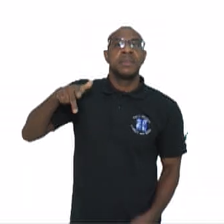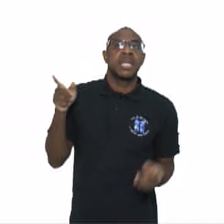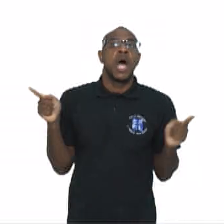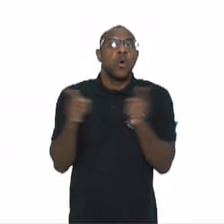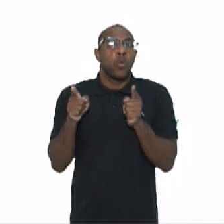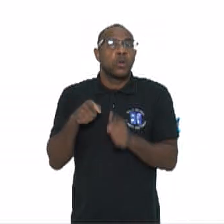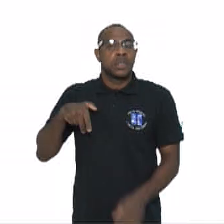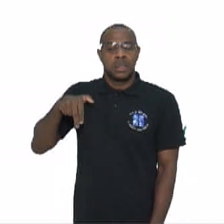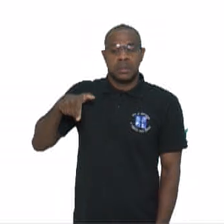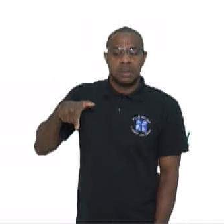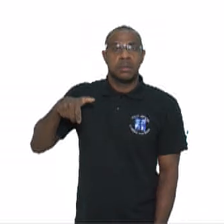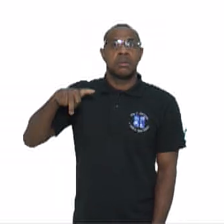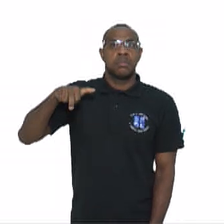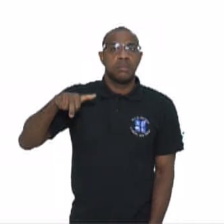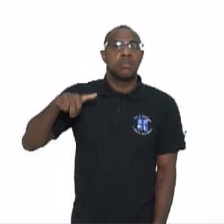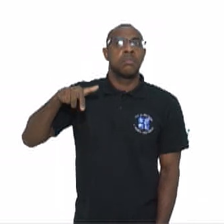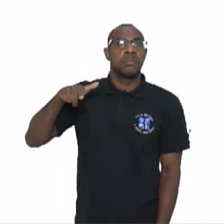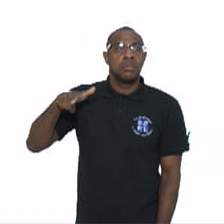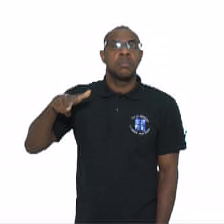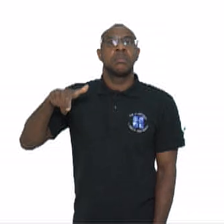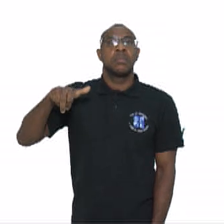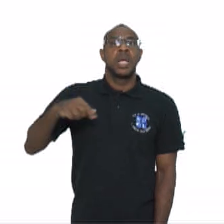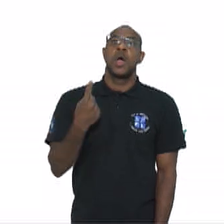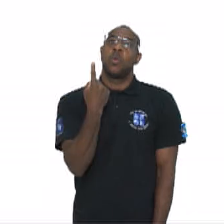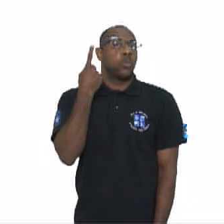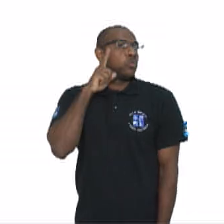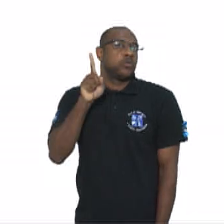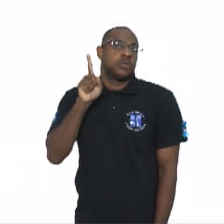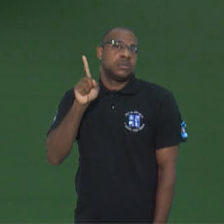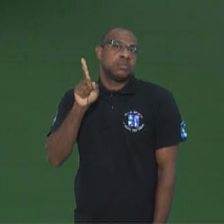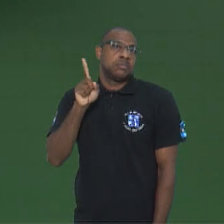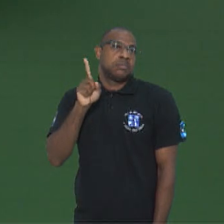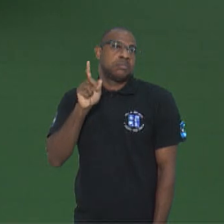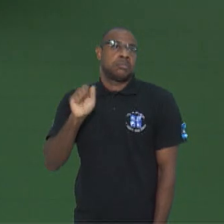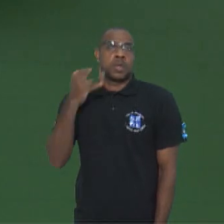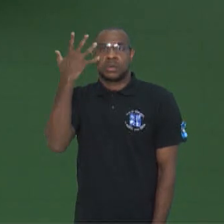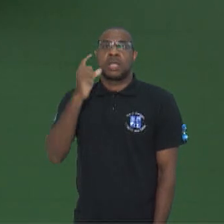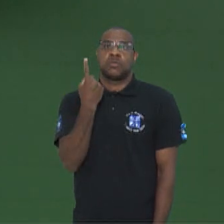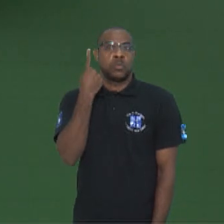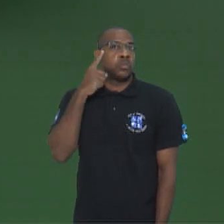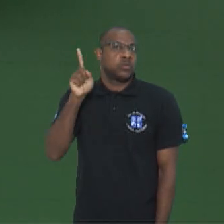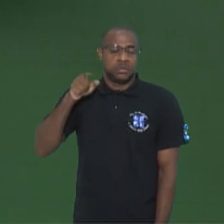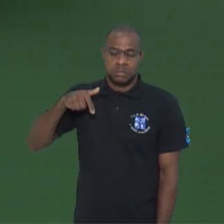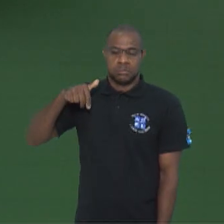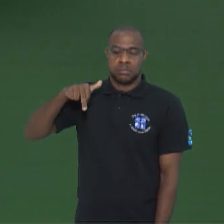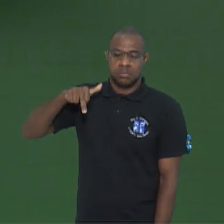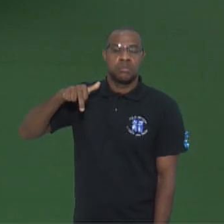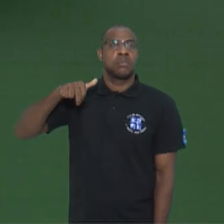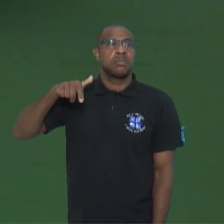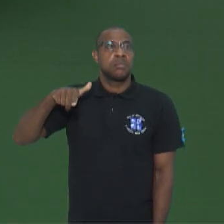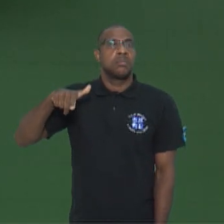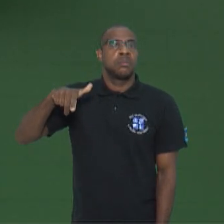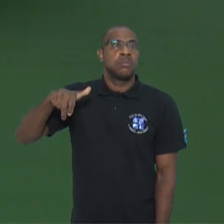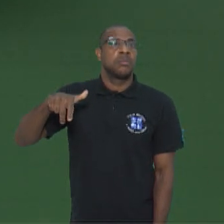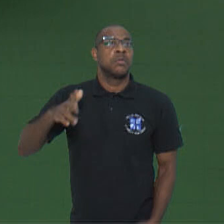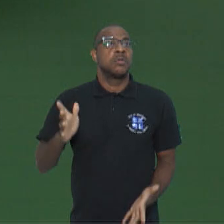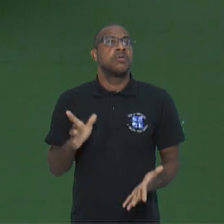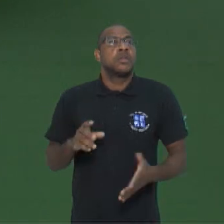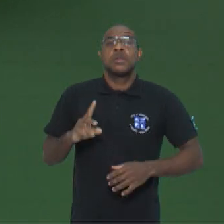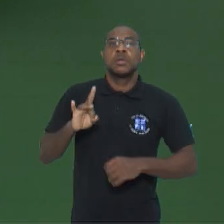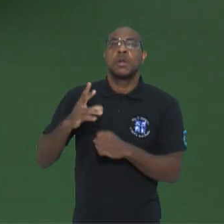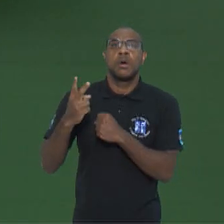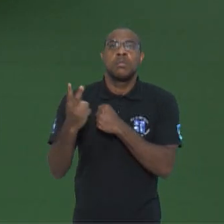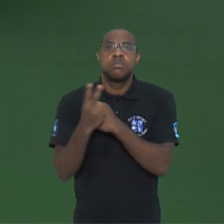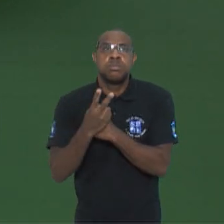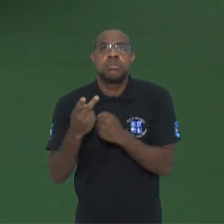é uma caminhada que acontece geralmente em apenas um dia. O praticante do montanhismo ele vai transportar apenas os itens necessários